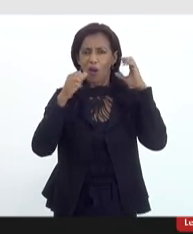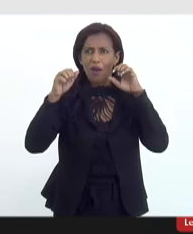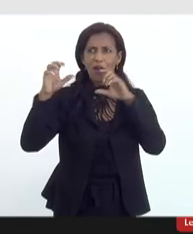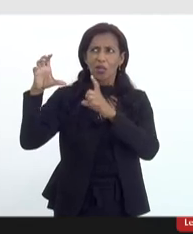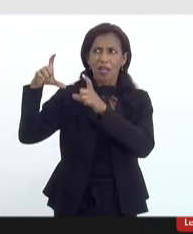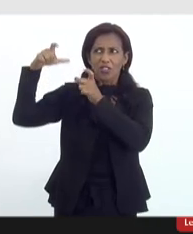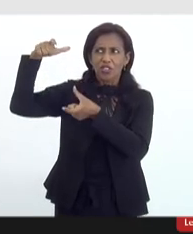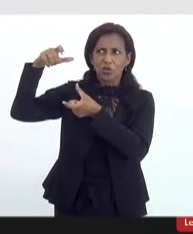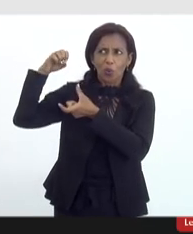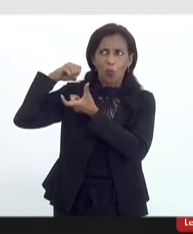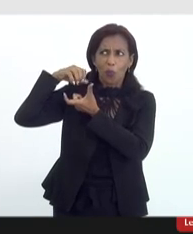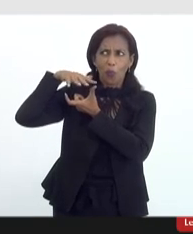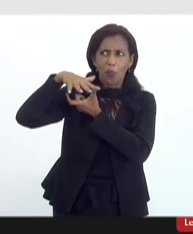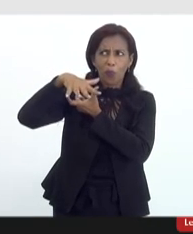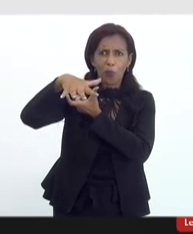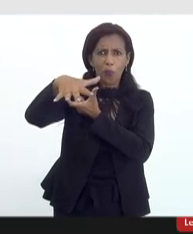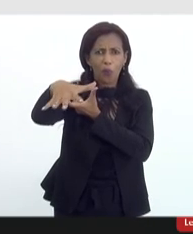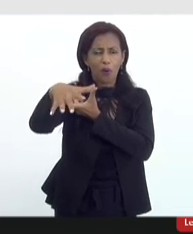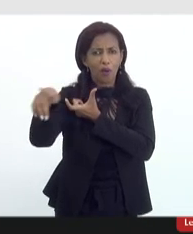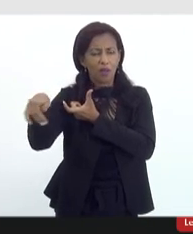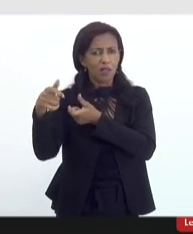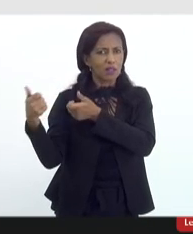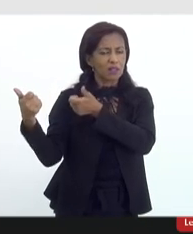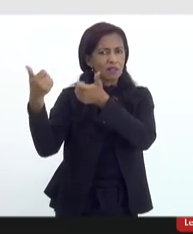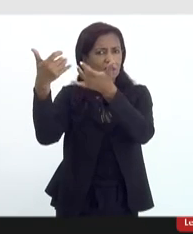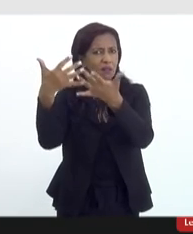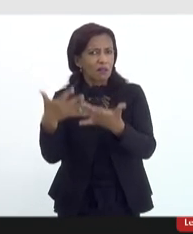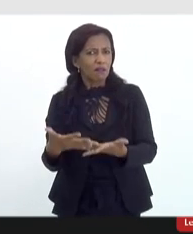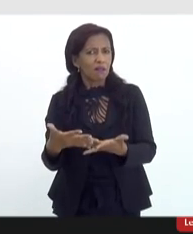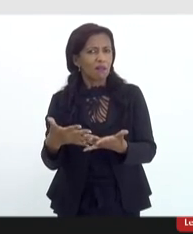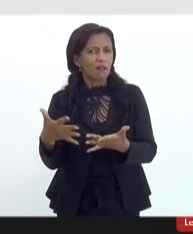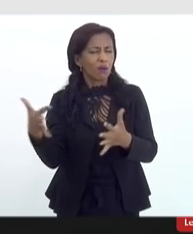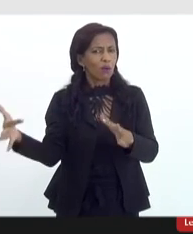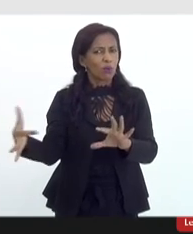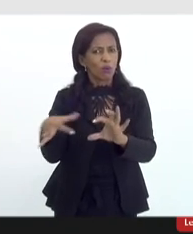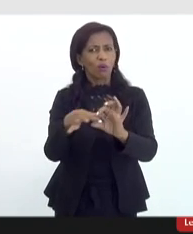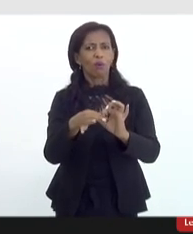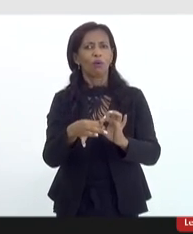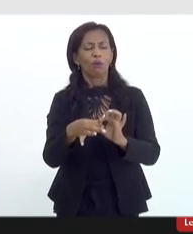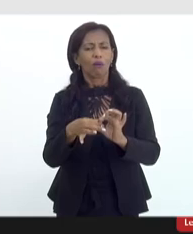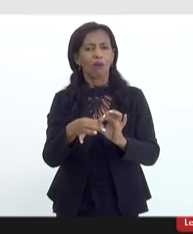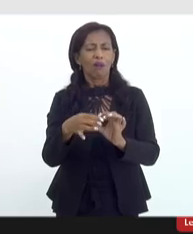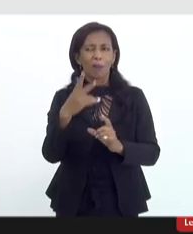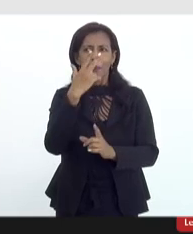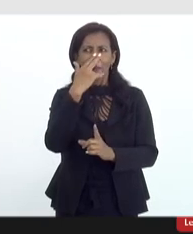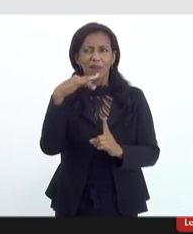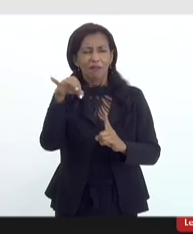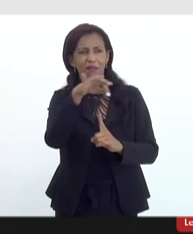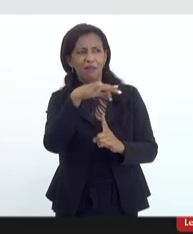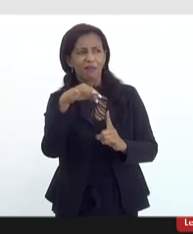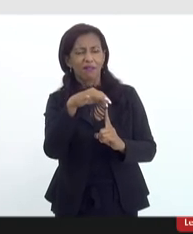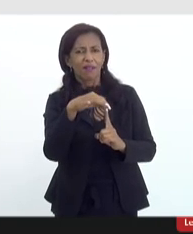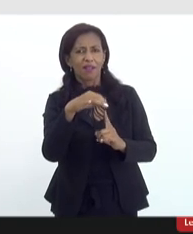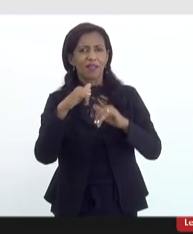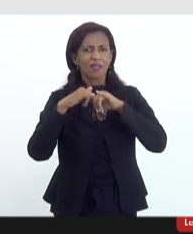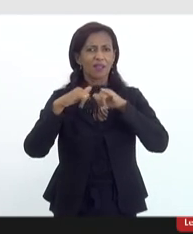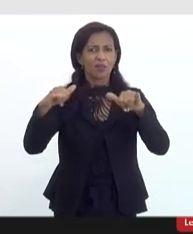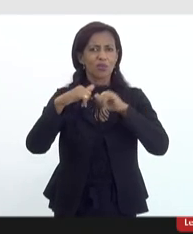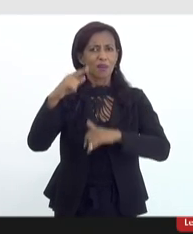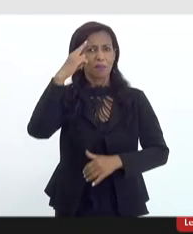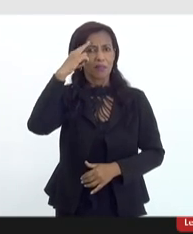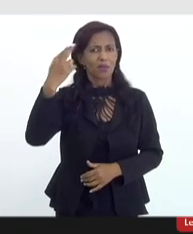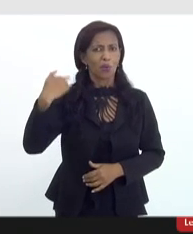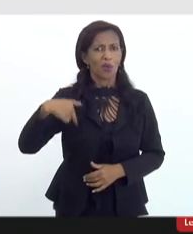sinaliza ali uma orientação, ao mesmo tempo que uma conexão consagrado, mas que anuncia a gente pensar a religião